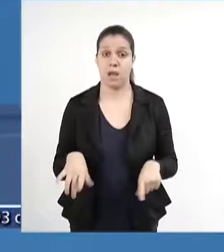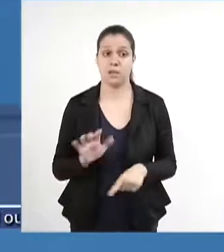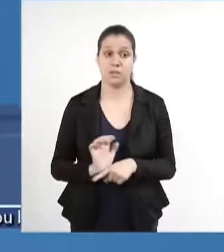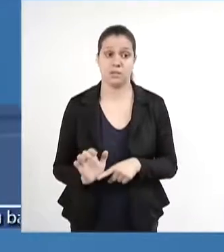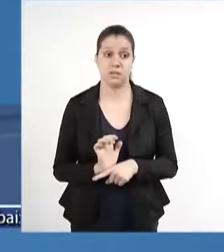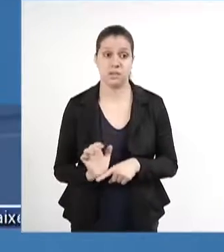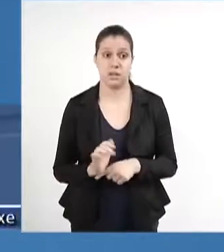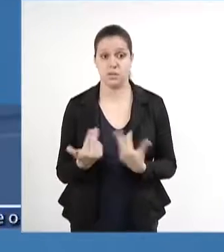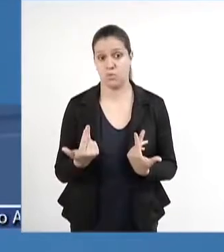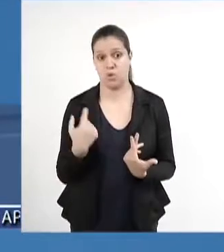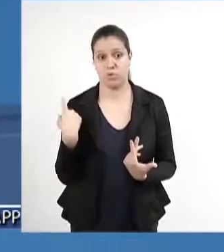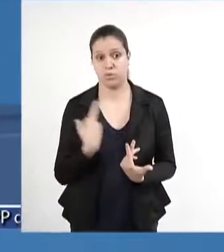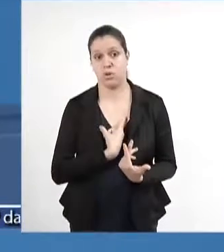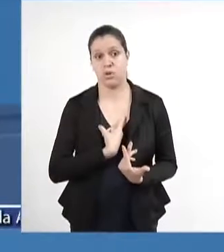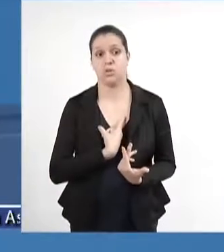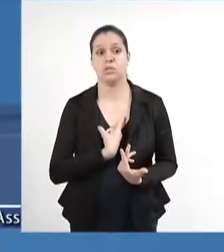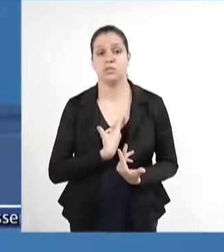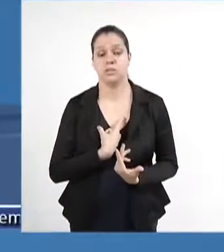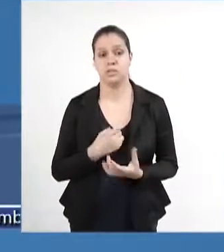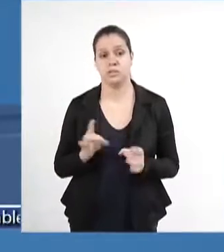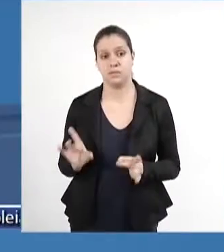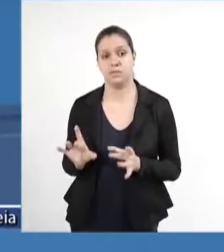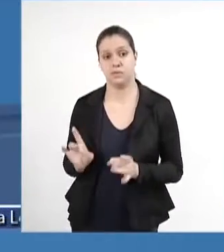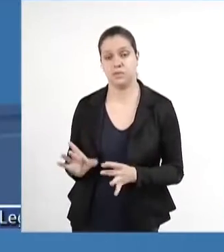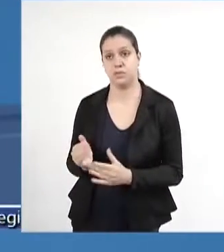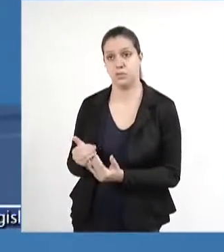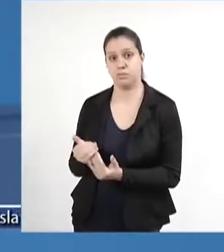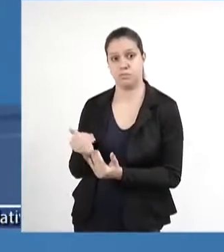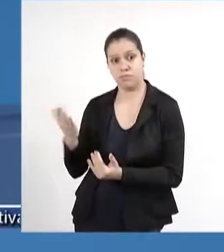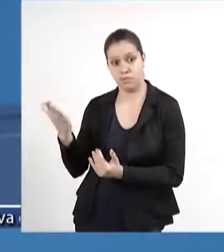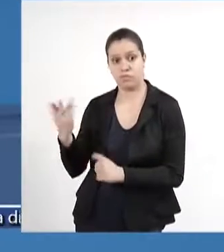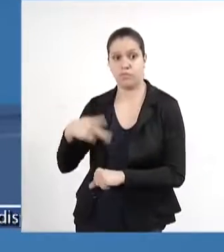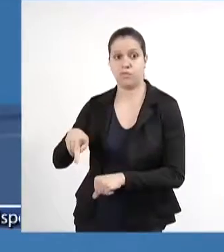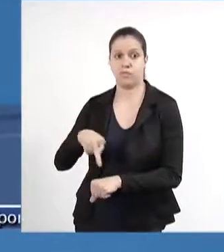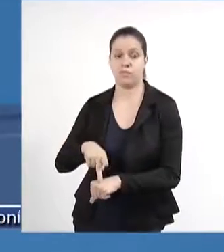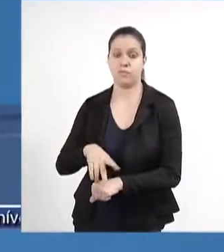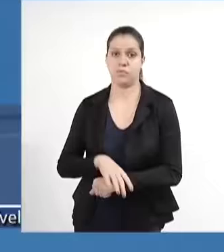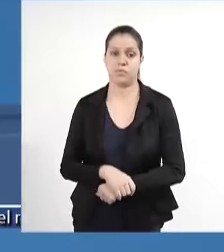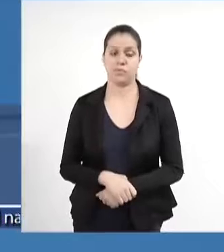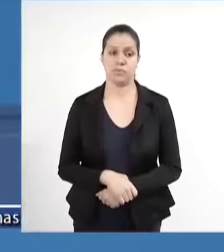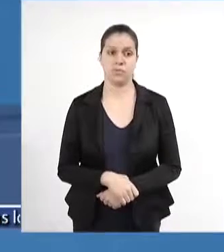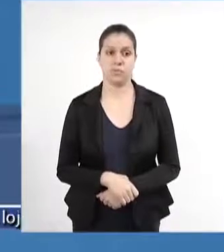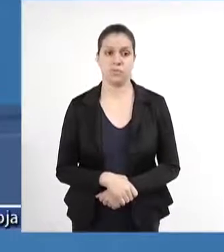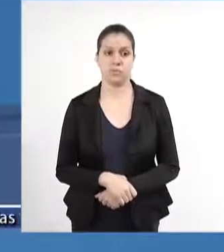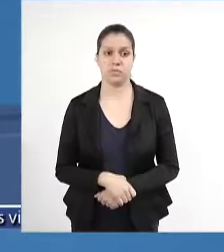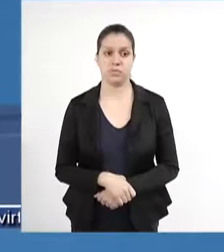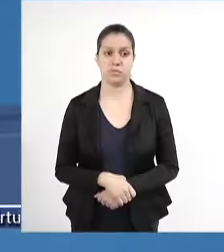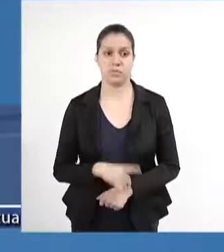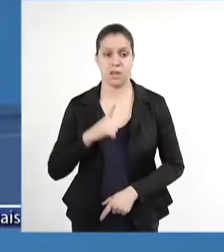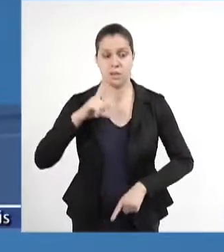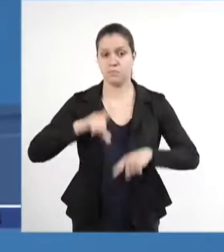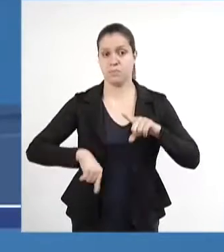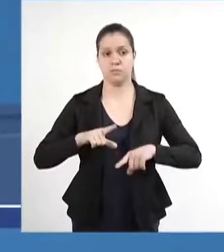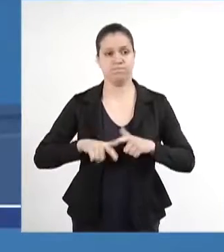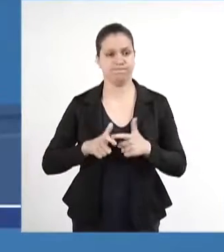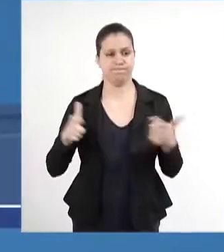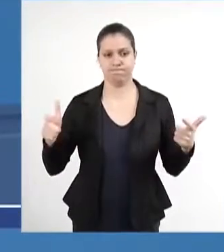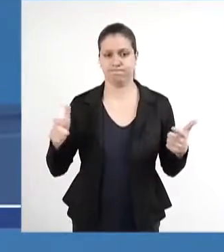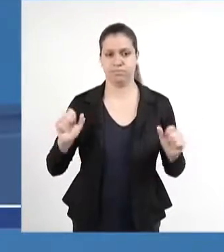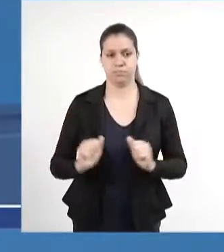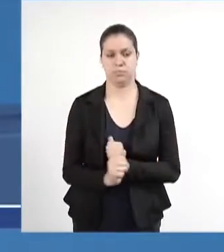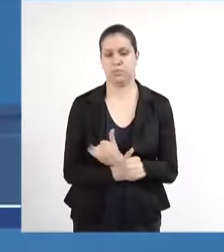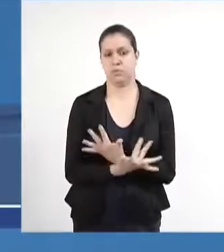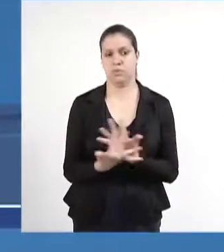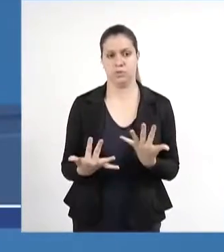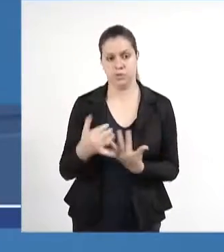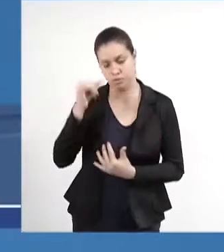estados como o nosso, né? Exportadores, produtores que têm uma grande produção na área da